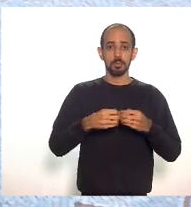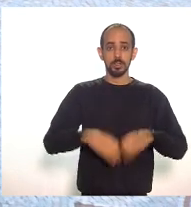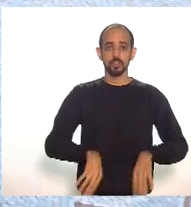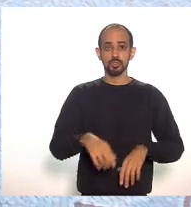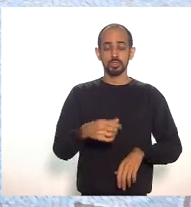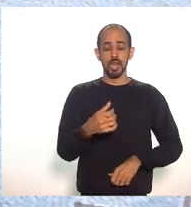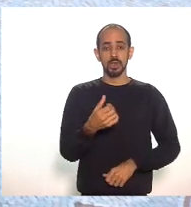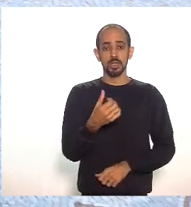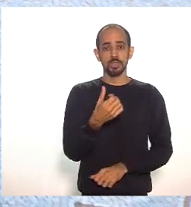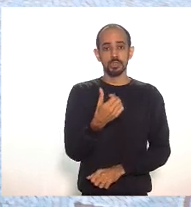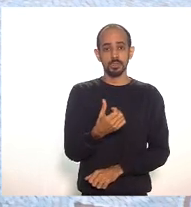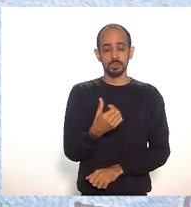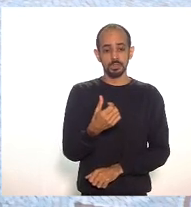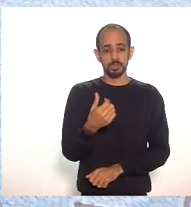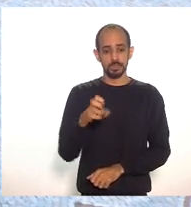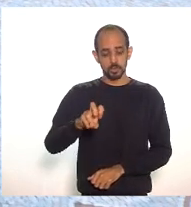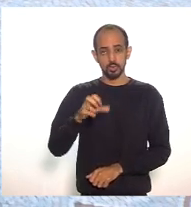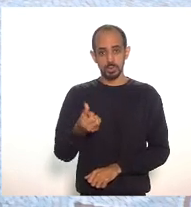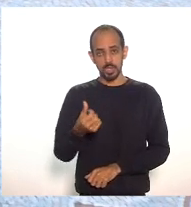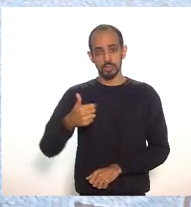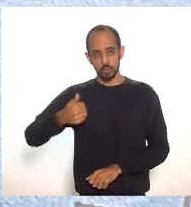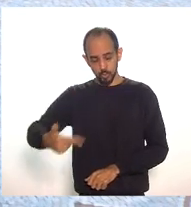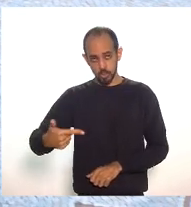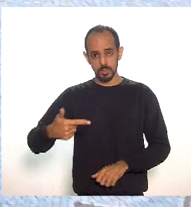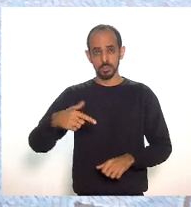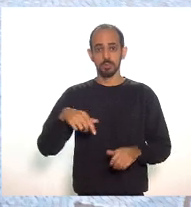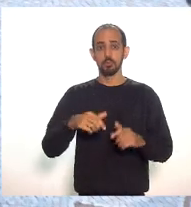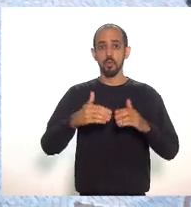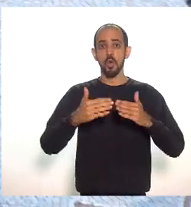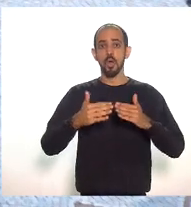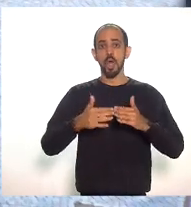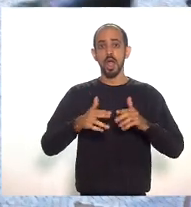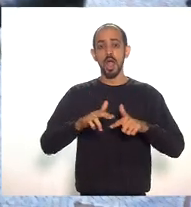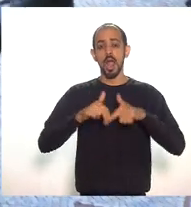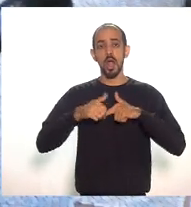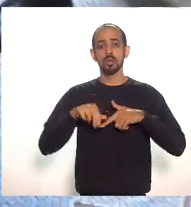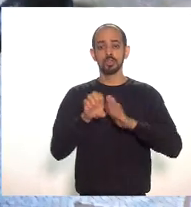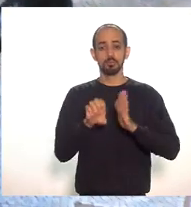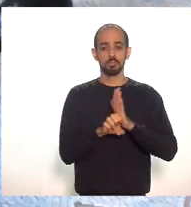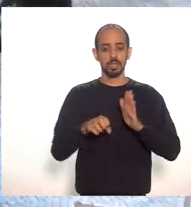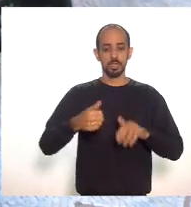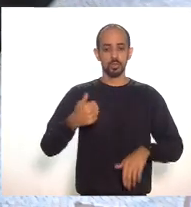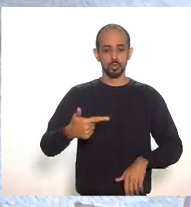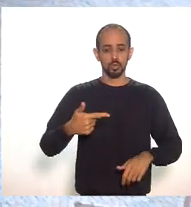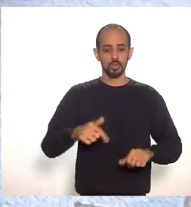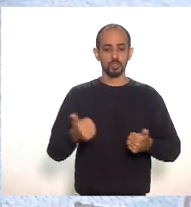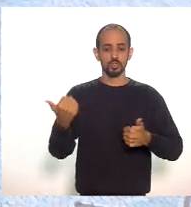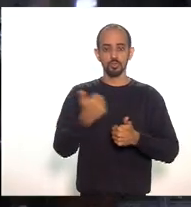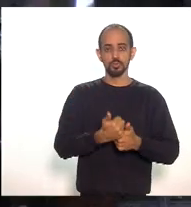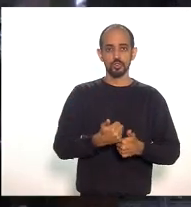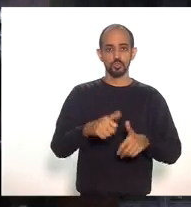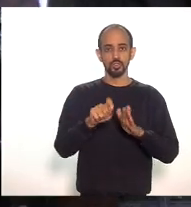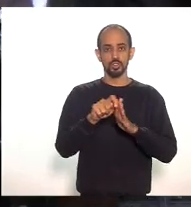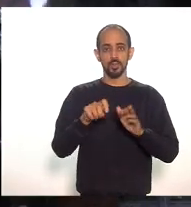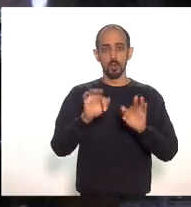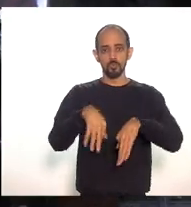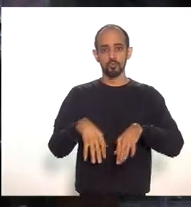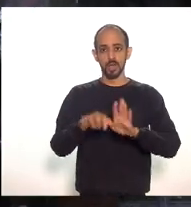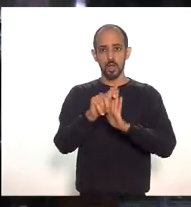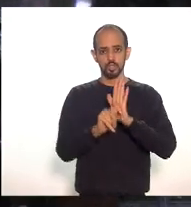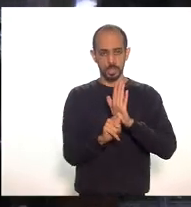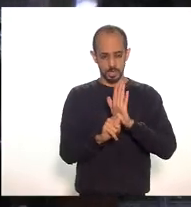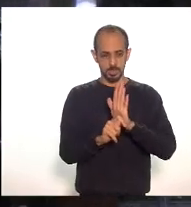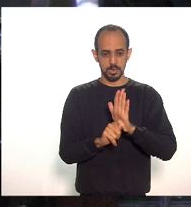doze pela Emenda dois da ccj contrário as demais emendas concluindo o substitutivo pedindo forma final de redação com